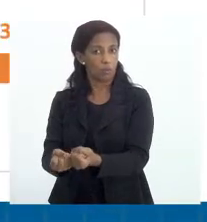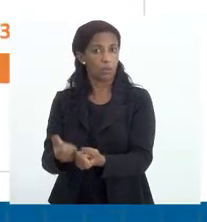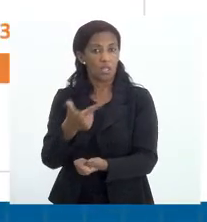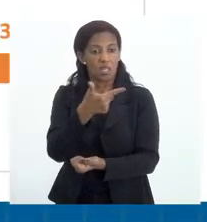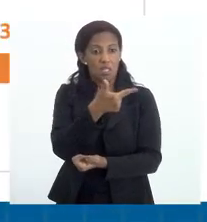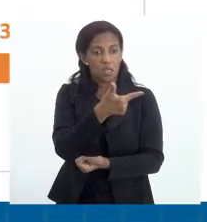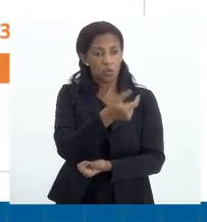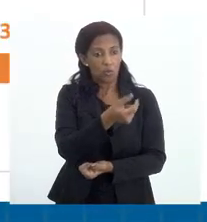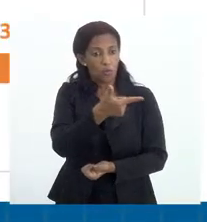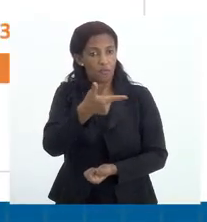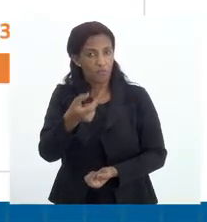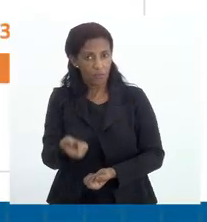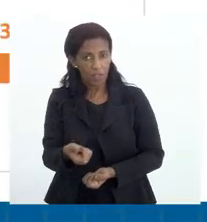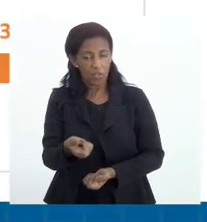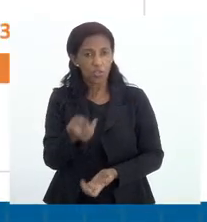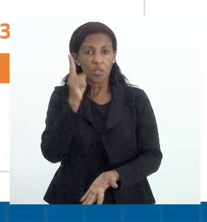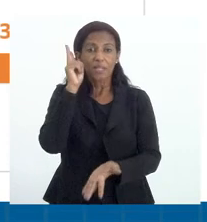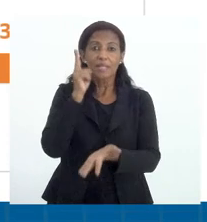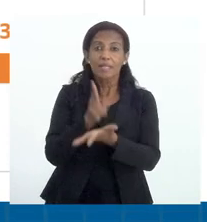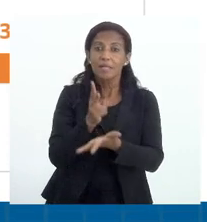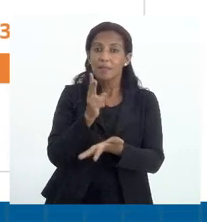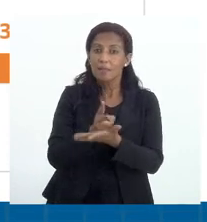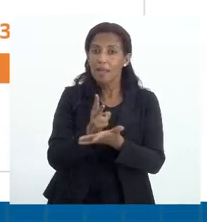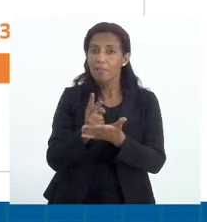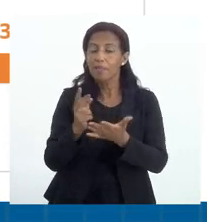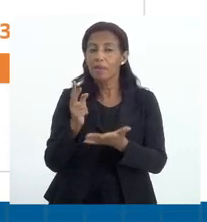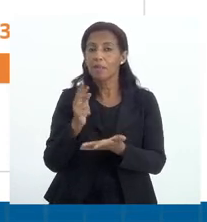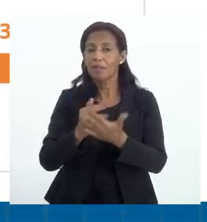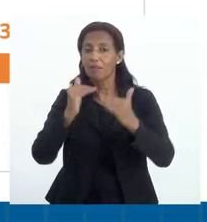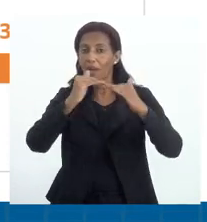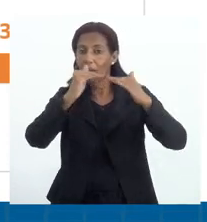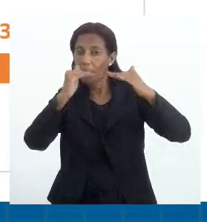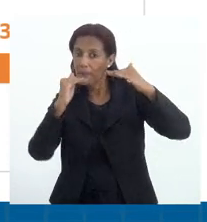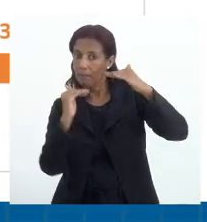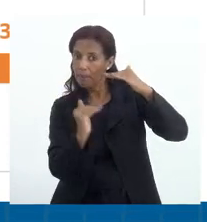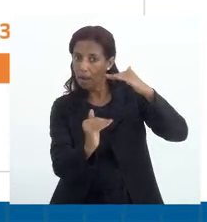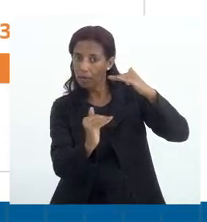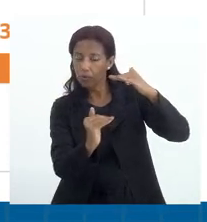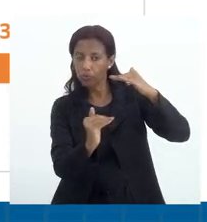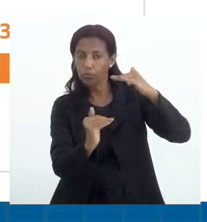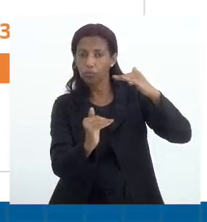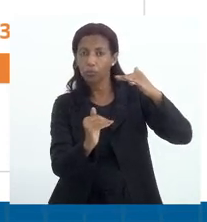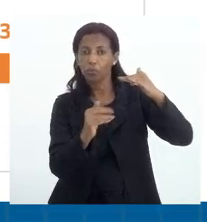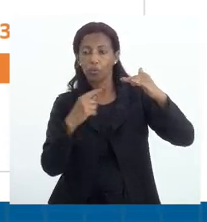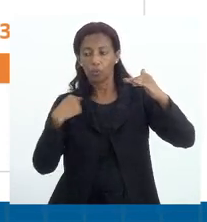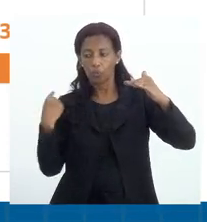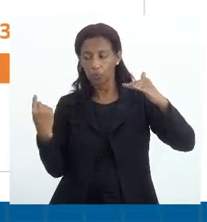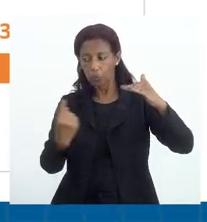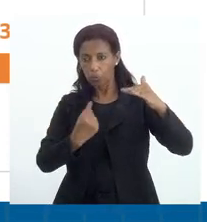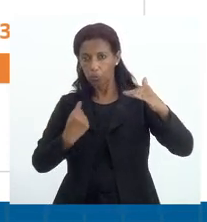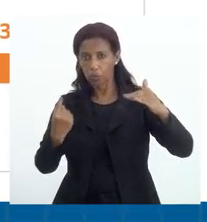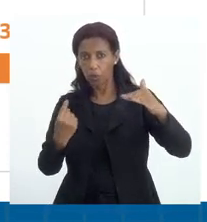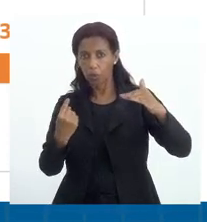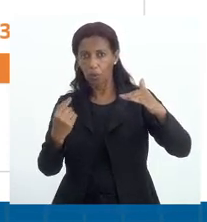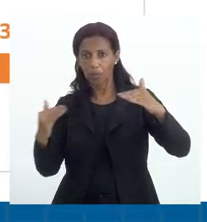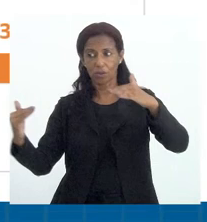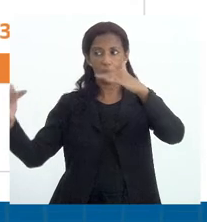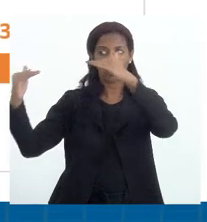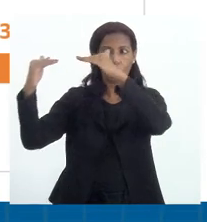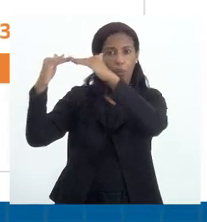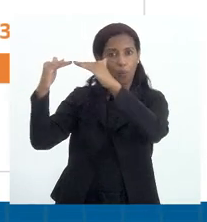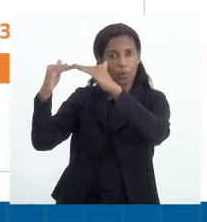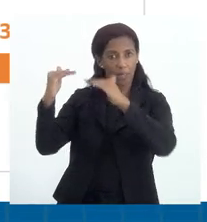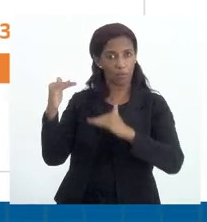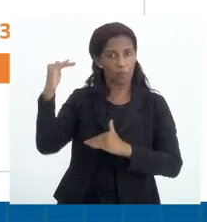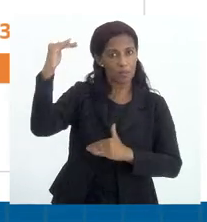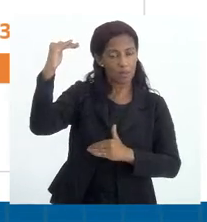20 sempre esteve abaixo daquilo que nós estamos colocando como teto